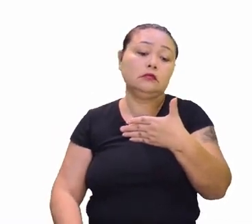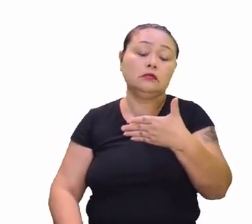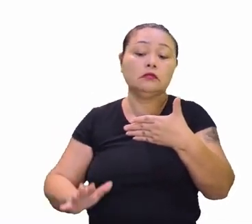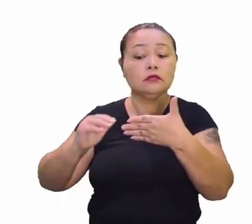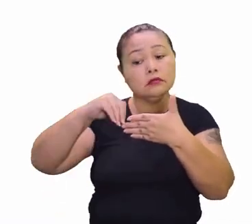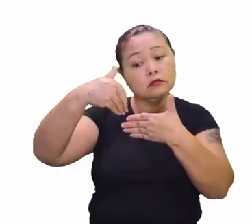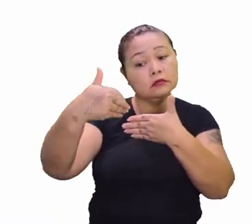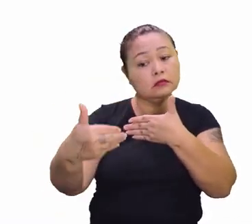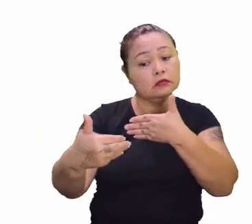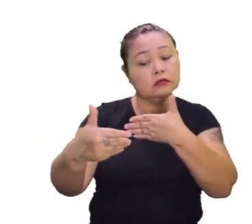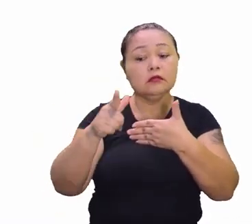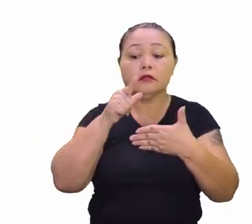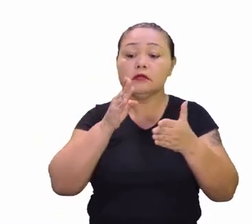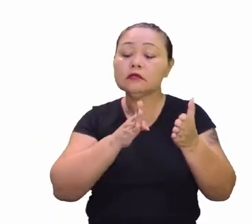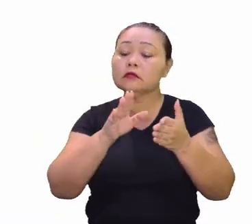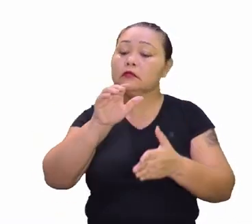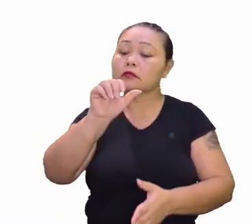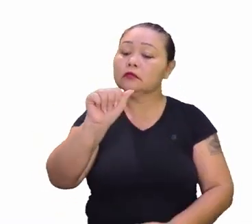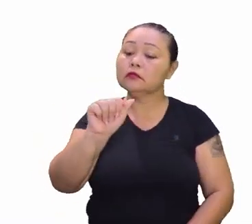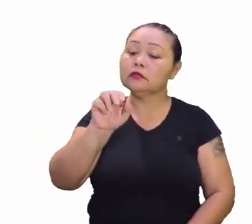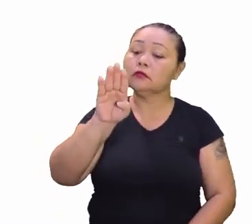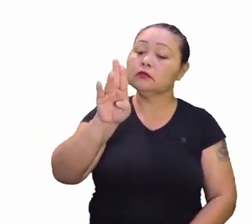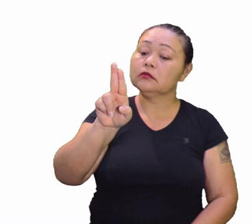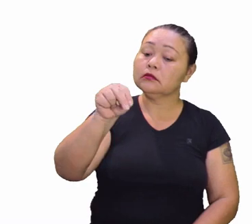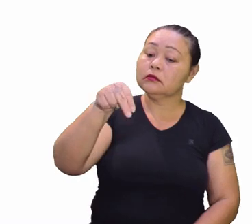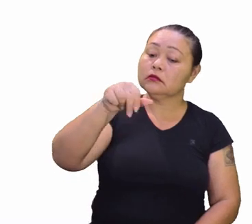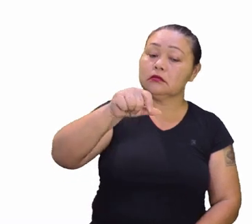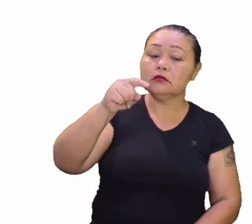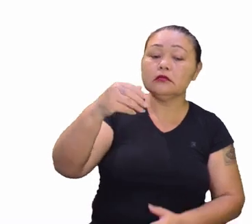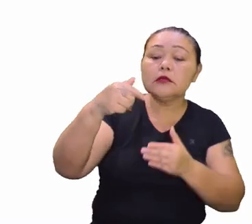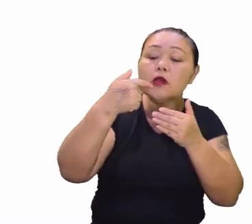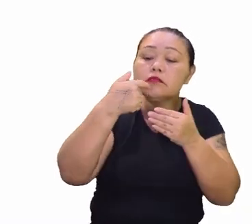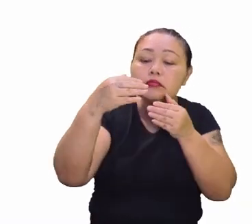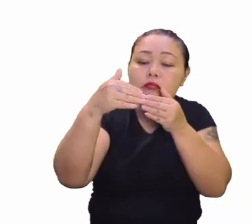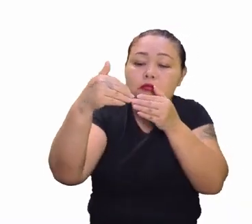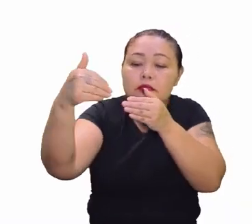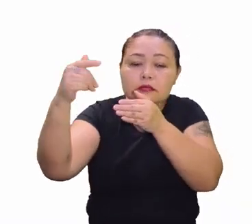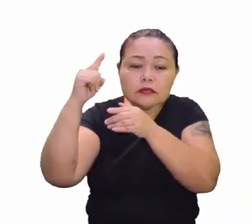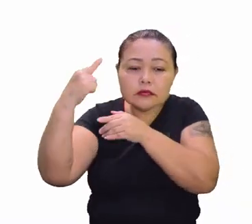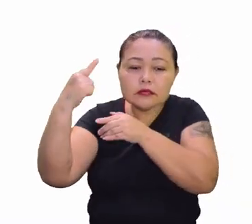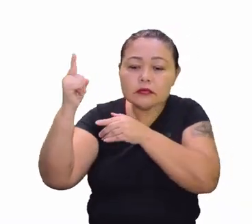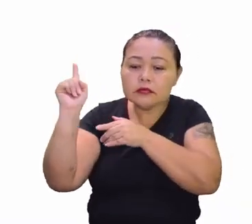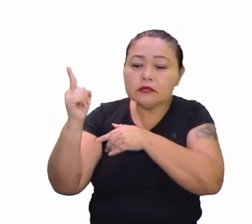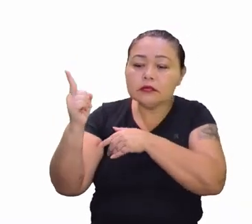E a bacia do rio Abunã, galera, é essa pontinha aqui, ó.